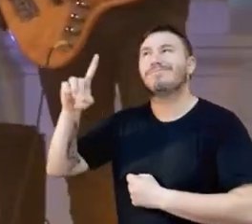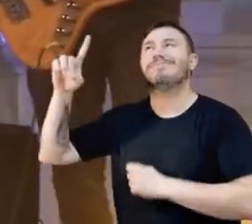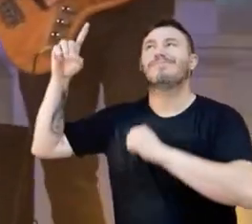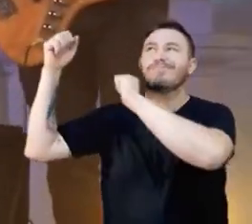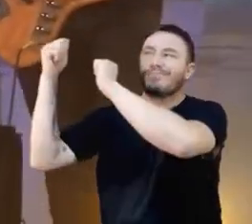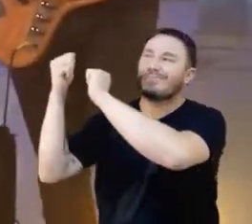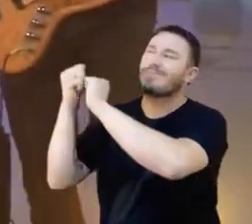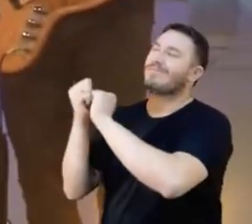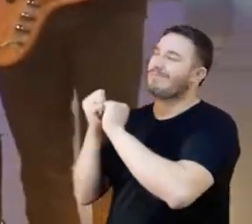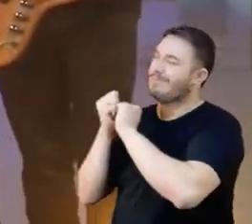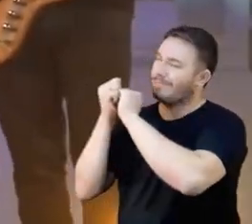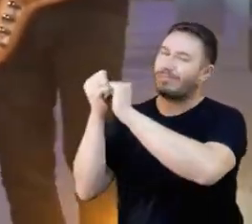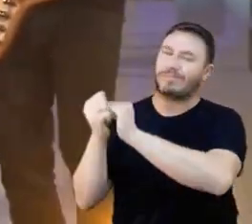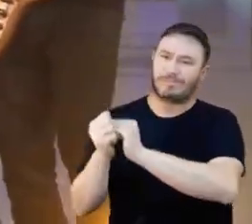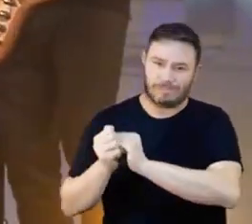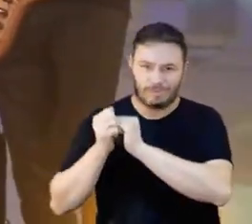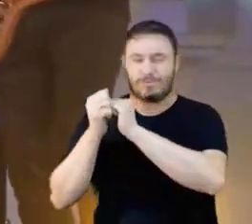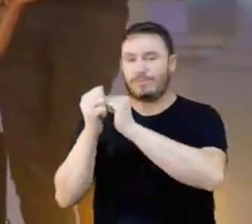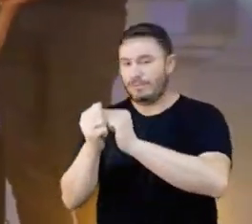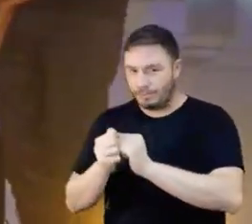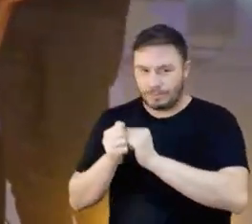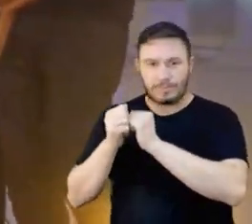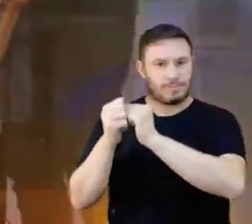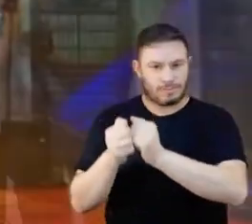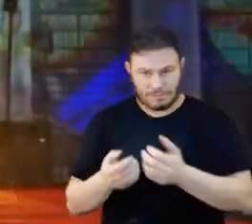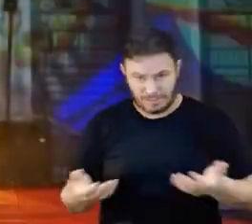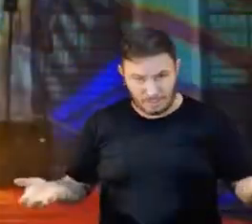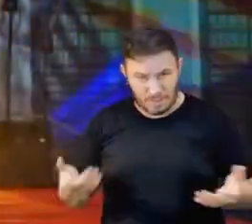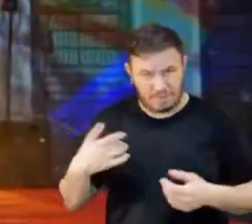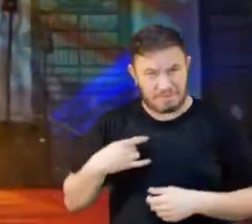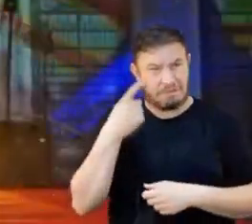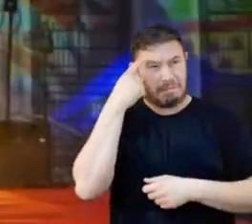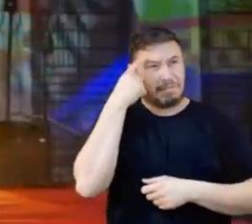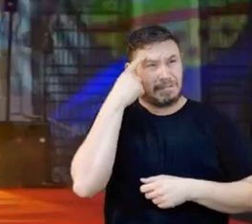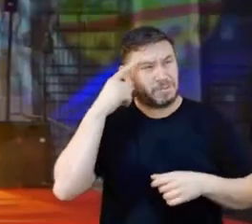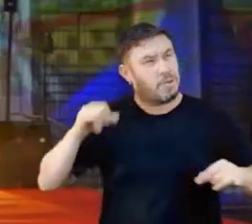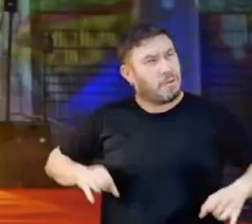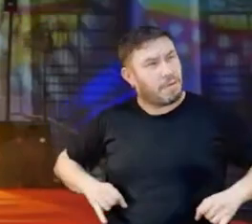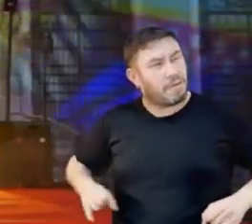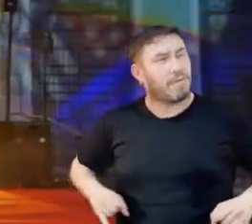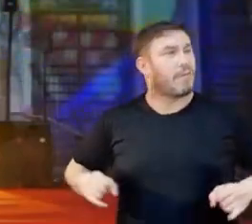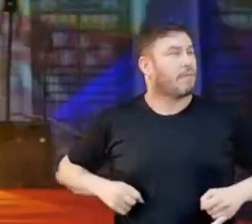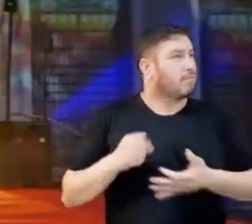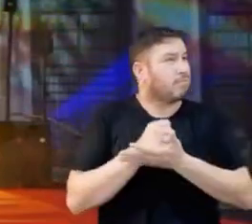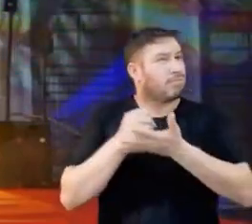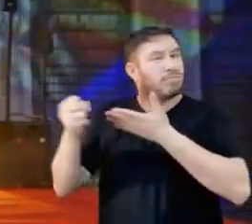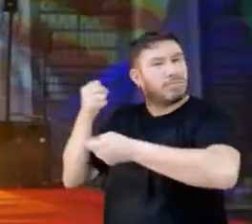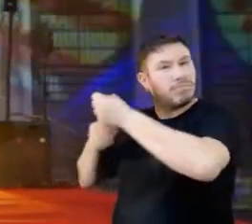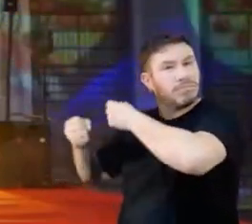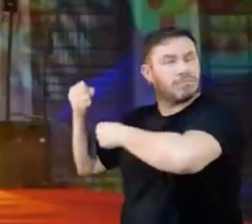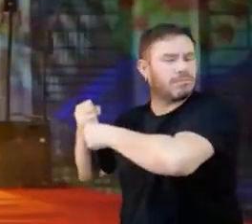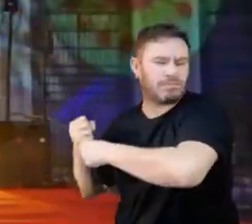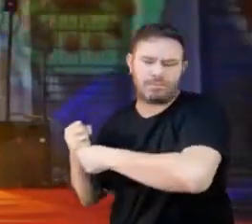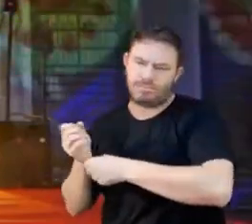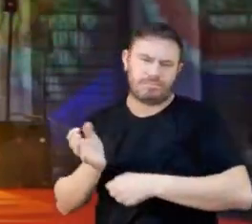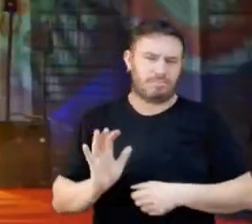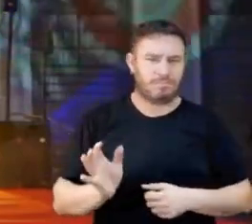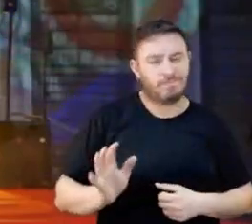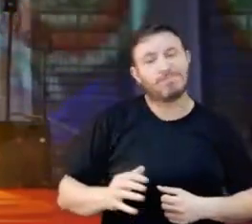tenho comigo pensado, Deus é brasileiro e anda do meu lado, e assim já não posso sofrer no